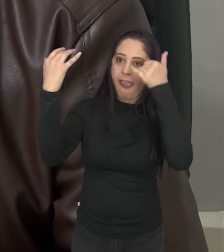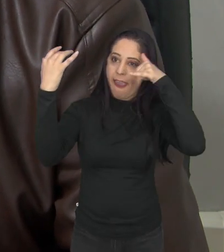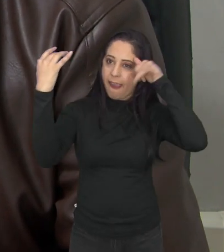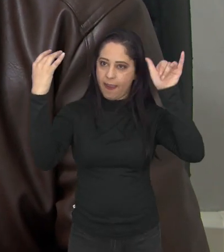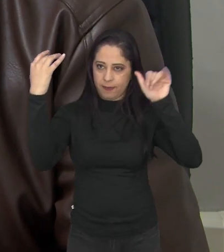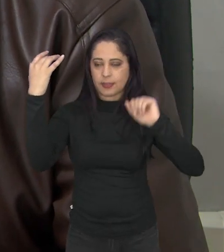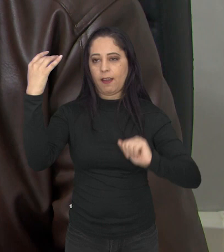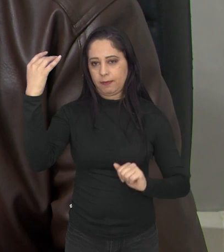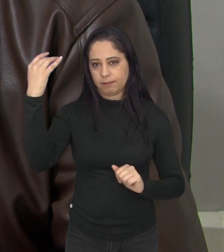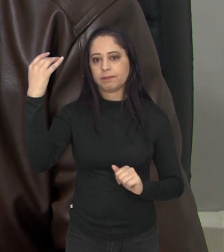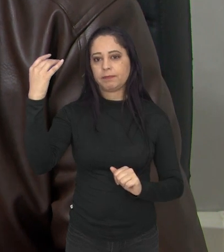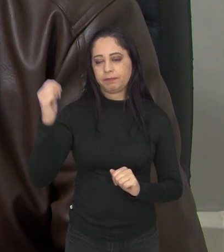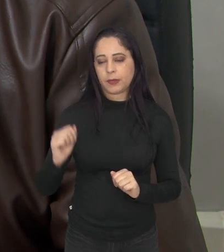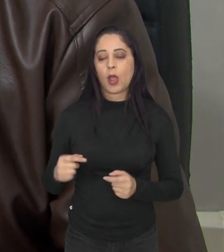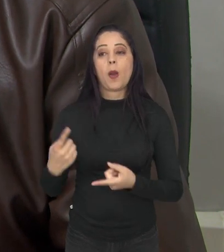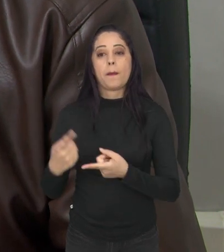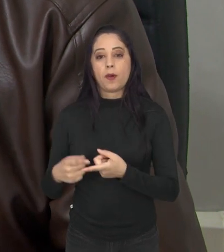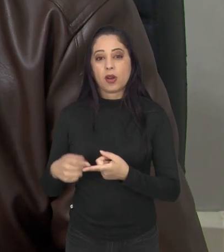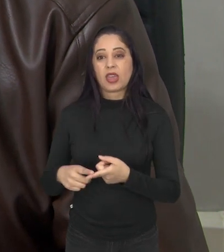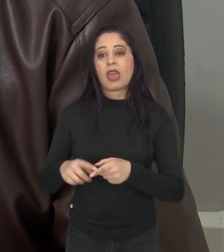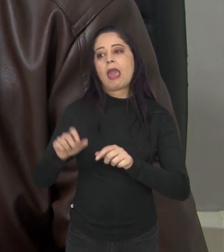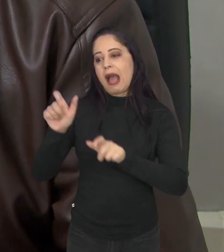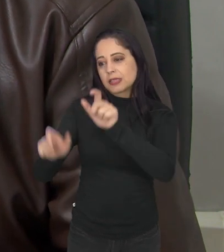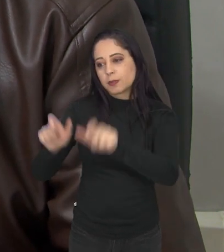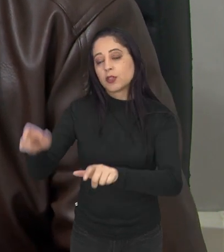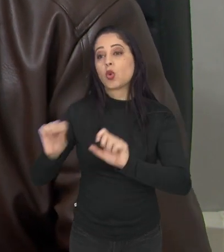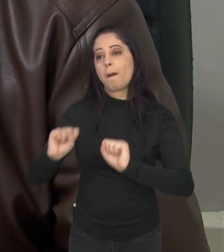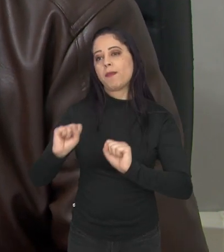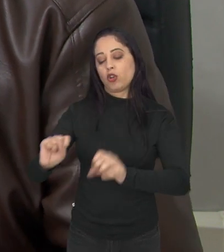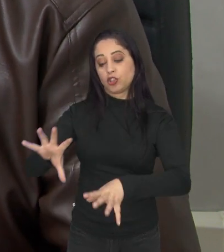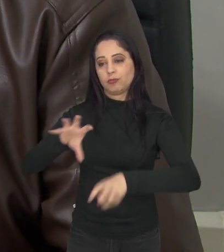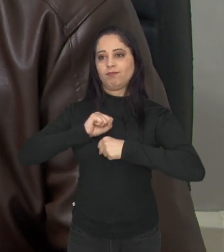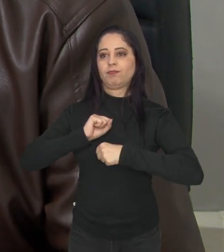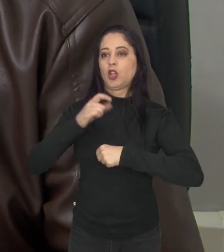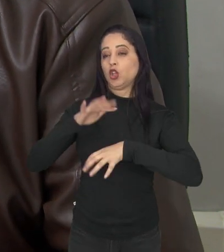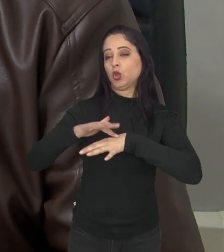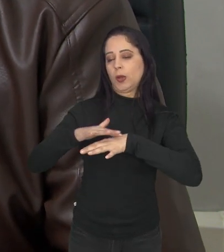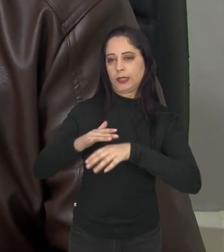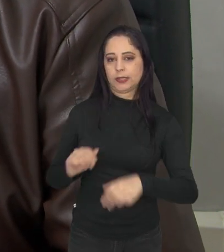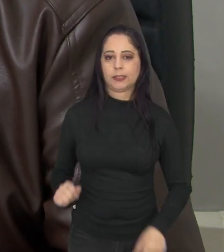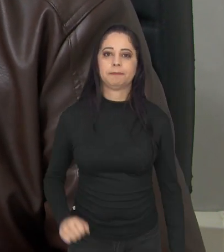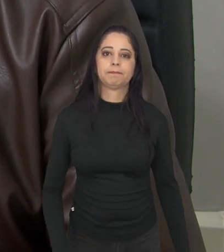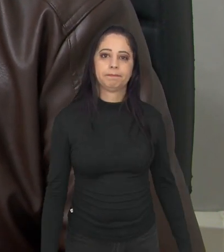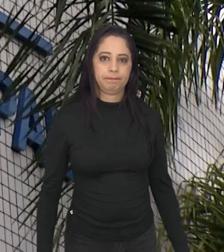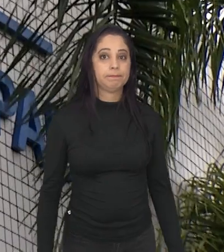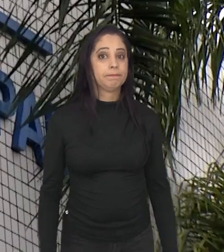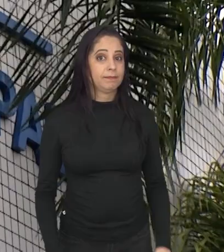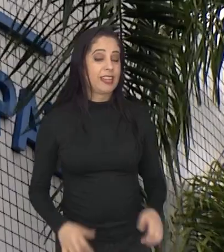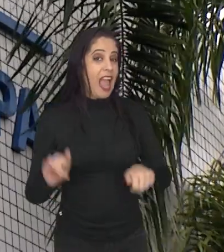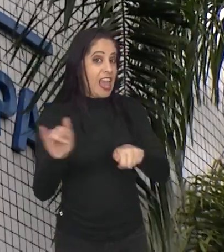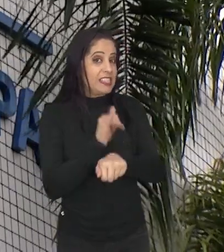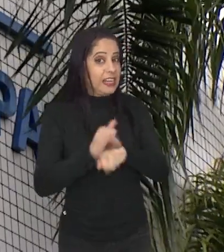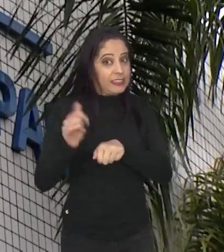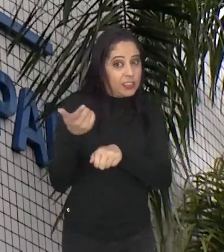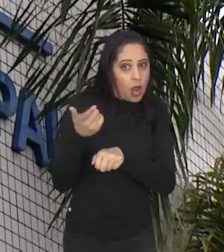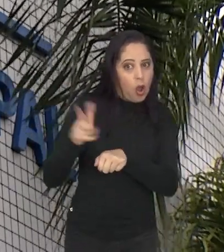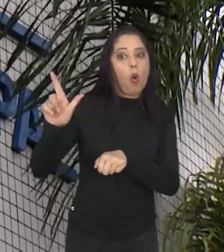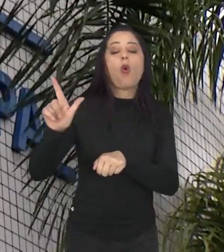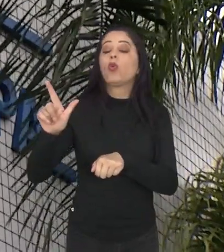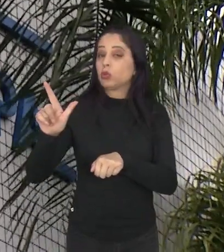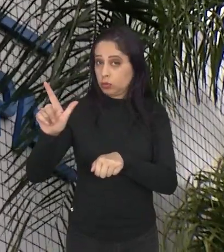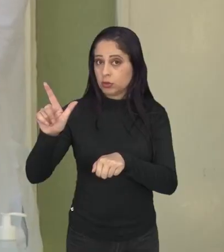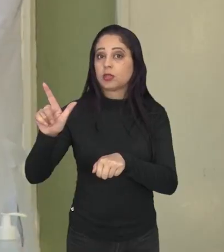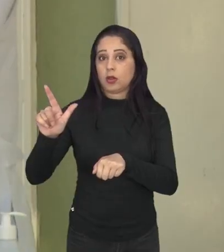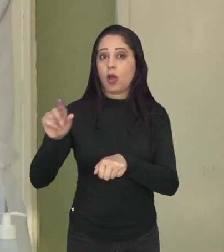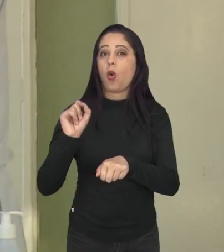nesse período de frio de seca aonde as pessoas podem desenvolver essas doenças respiratórias outro caminho segundo